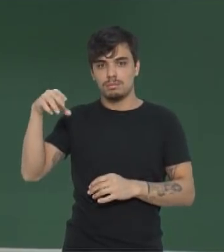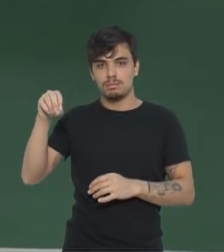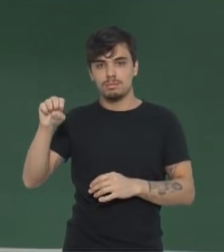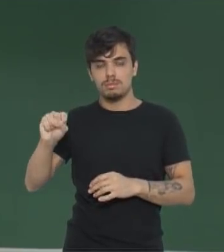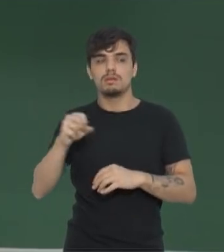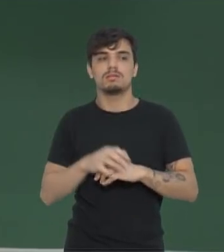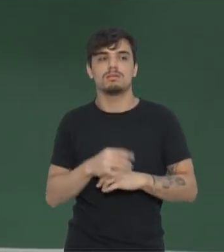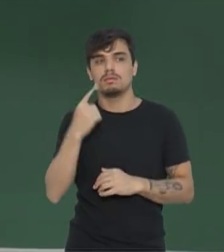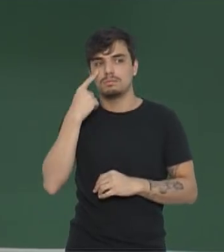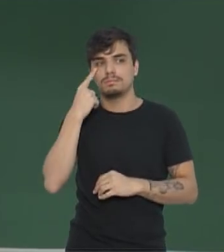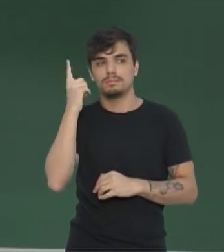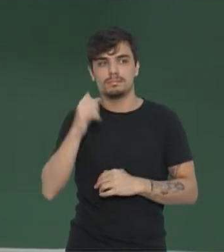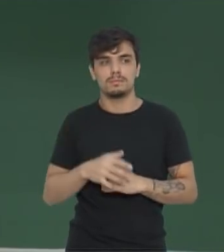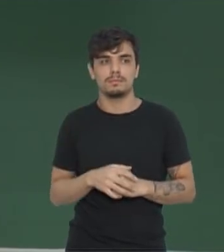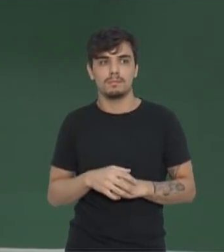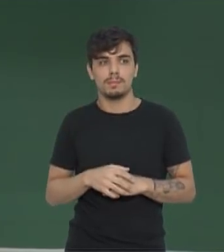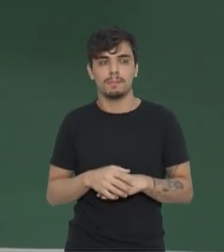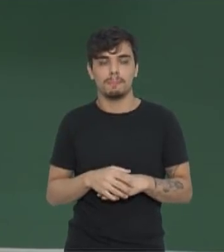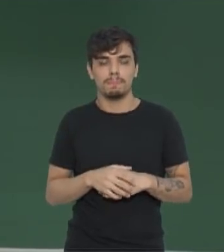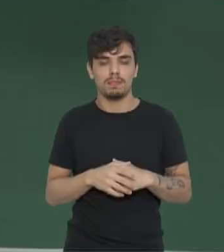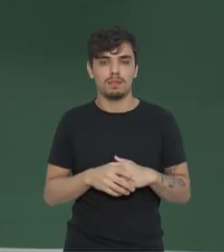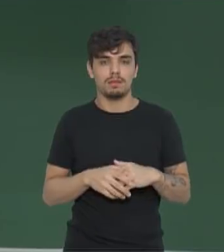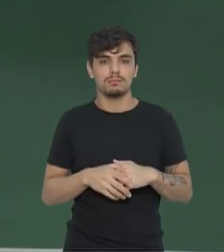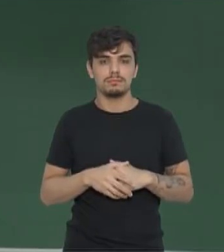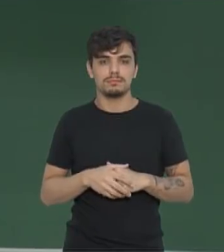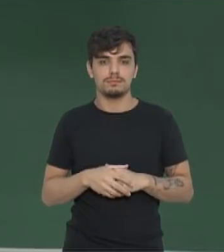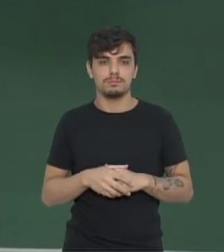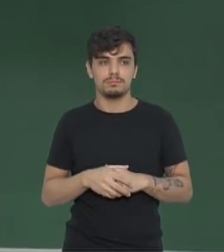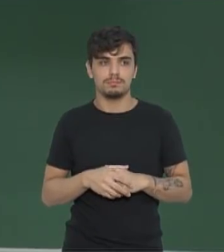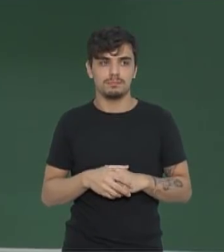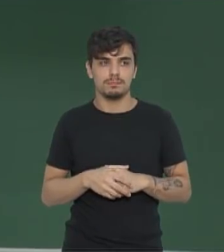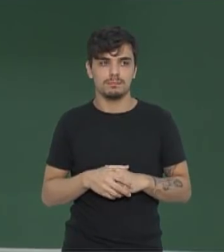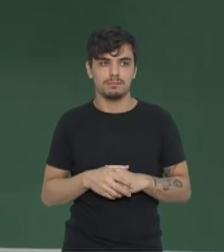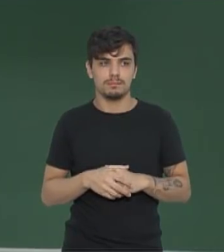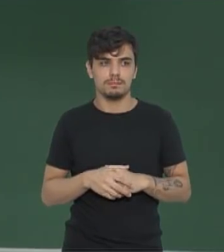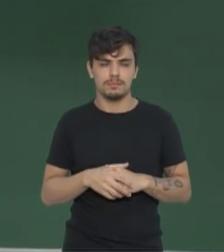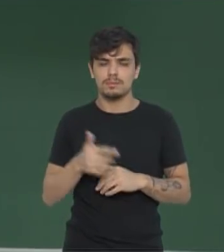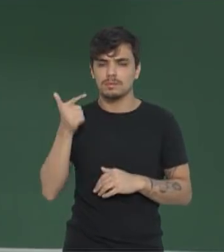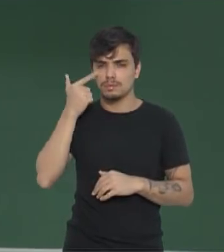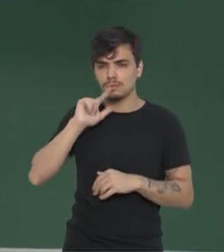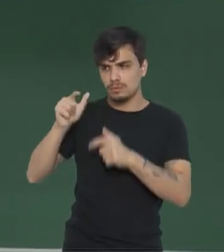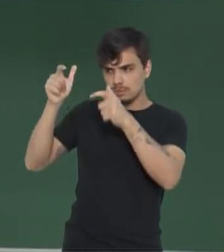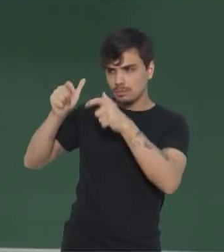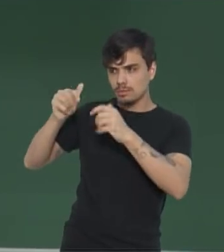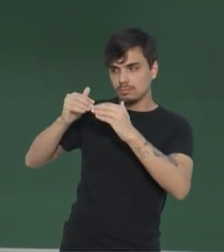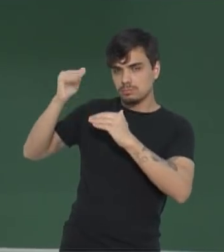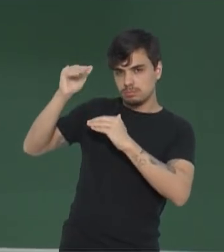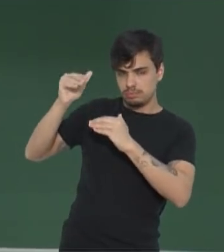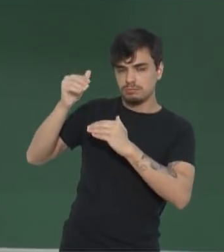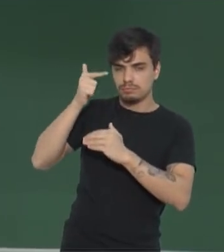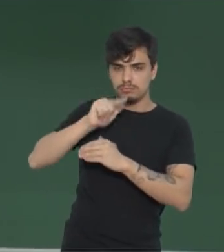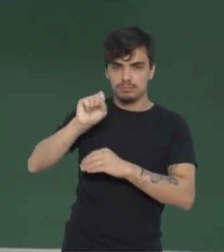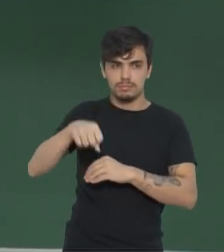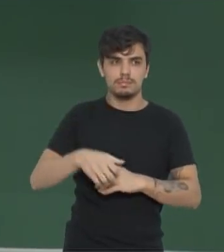da Germânia, que o Império Romano não tinha conquistado ainda. E nem conquistou essa região da Germânia, que a mais alta aqui, não.